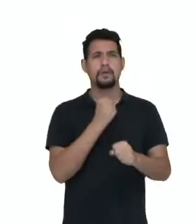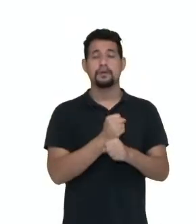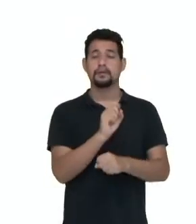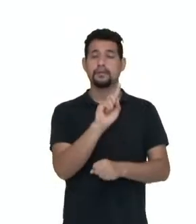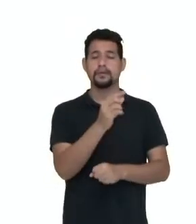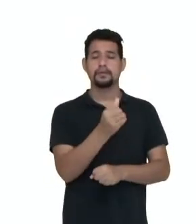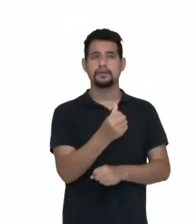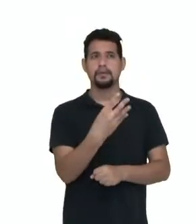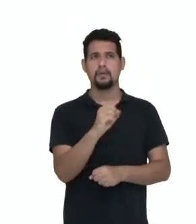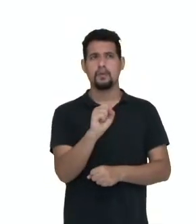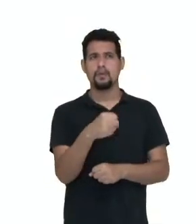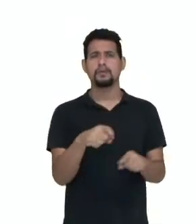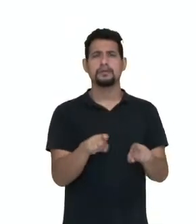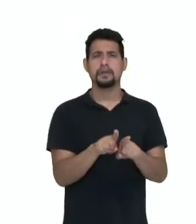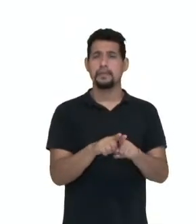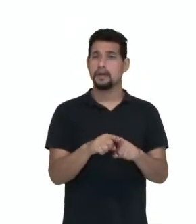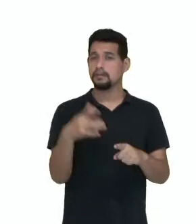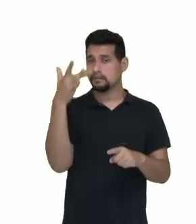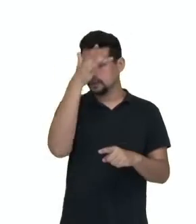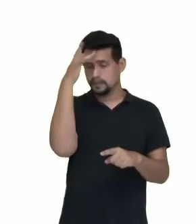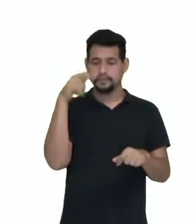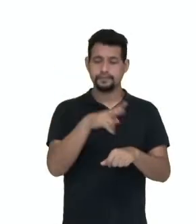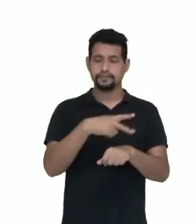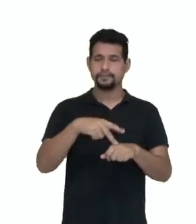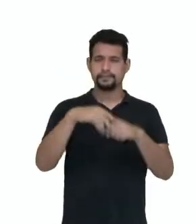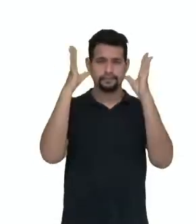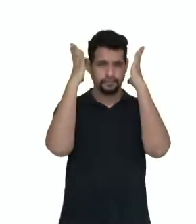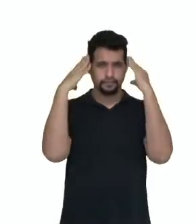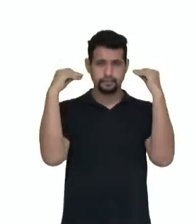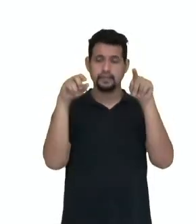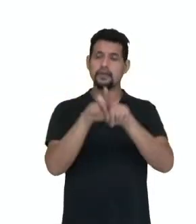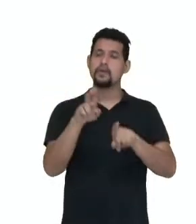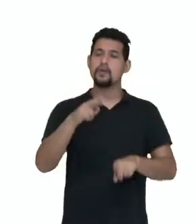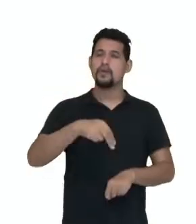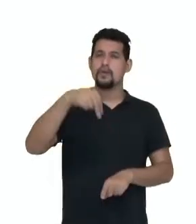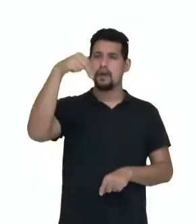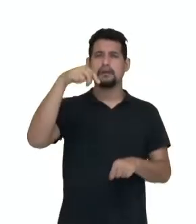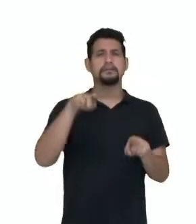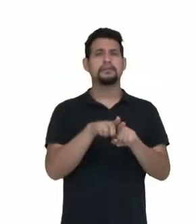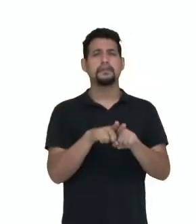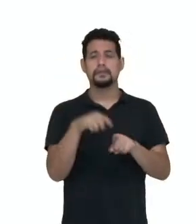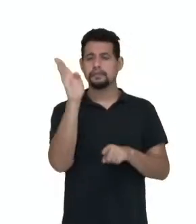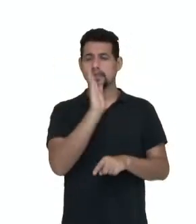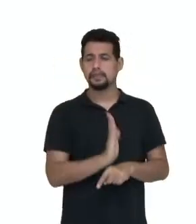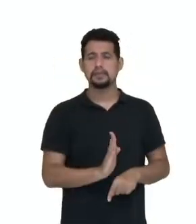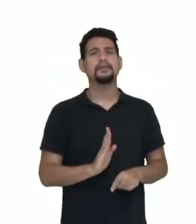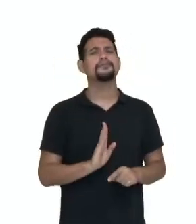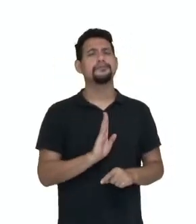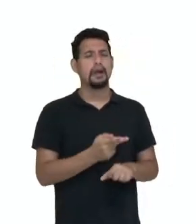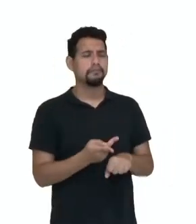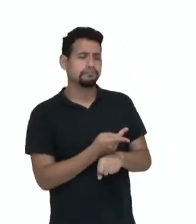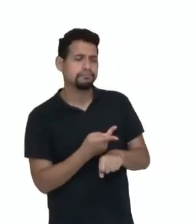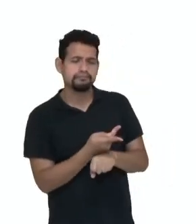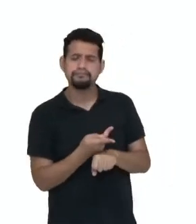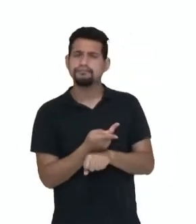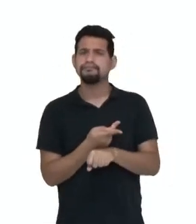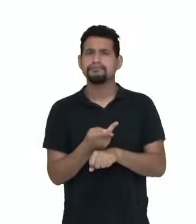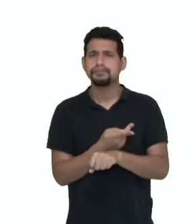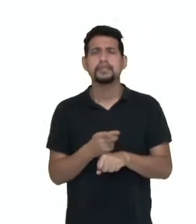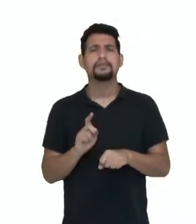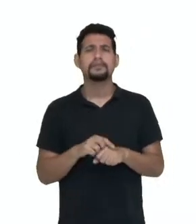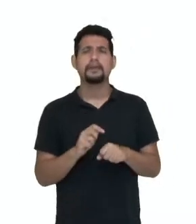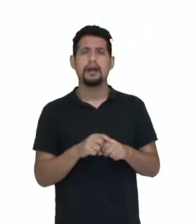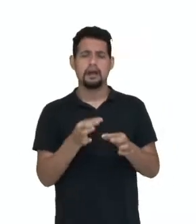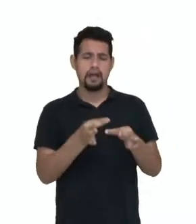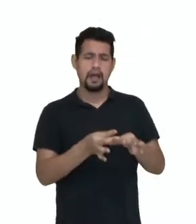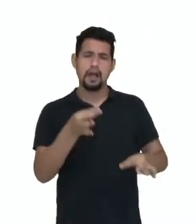na condição em que os holandeses haviam invadido o nordeste do Brasil, justamente na busca da cana-de-açúcar,